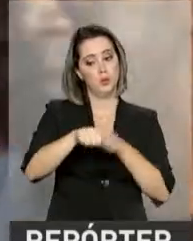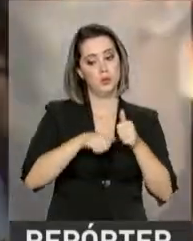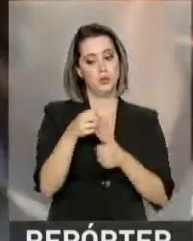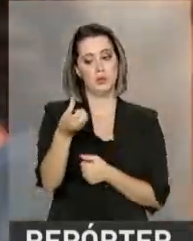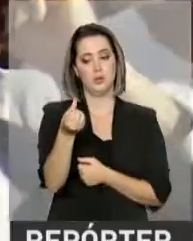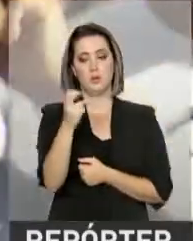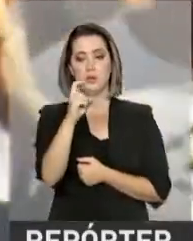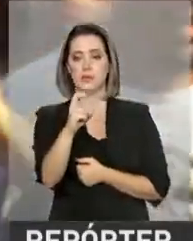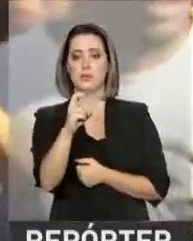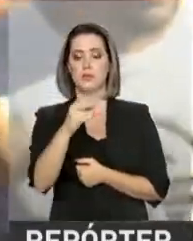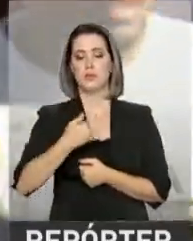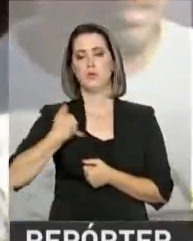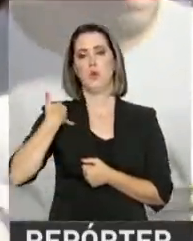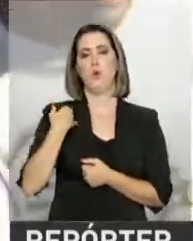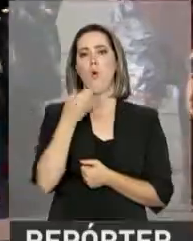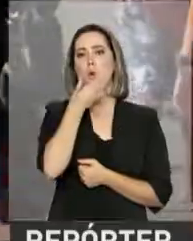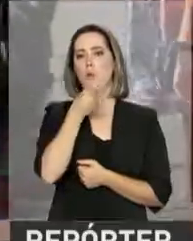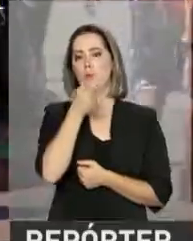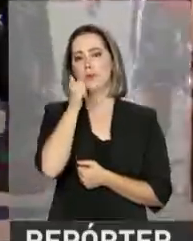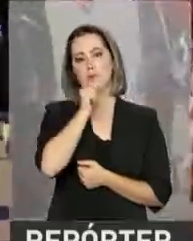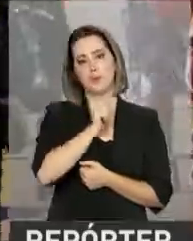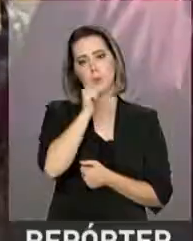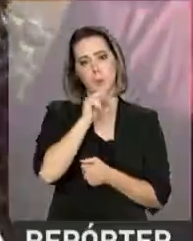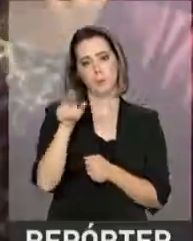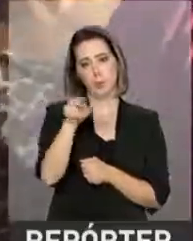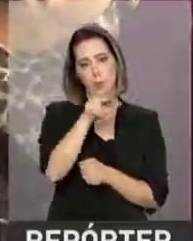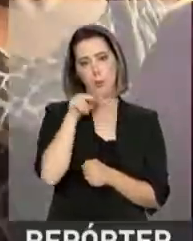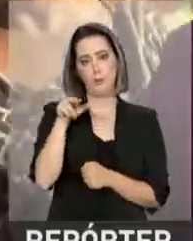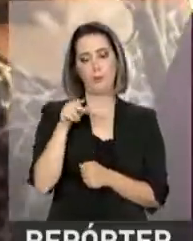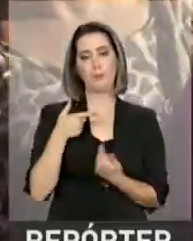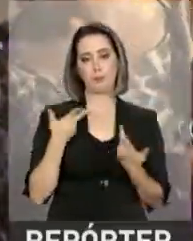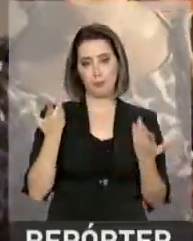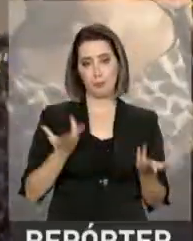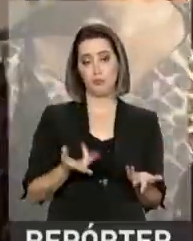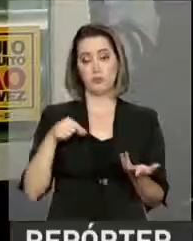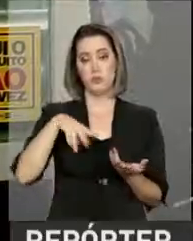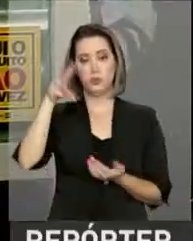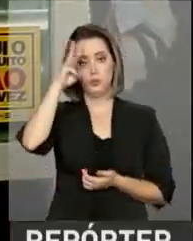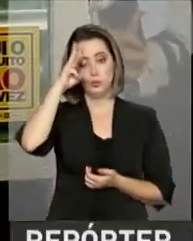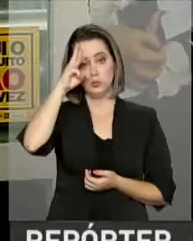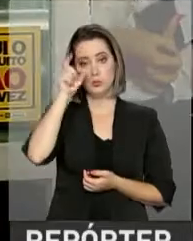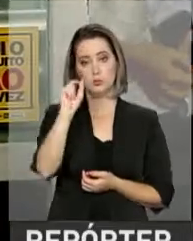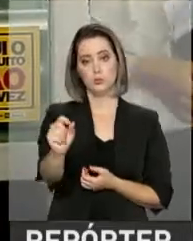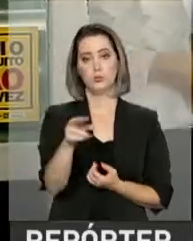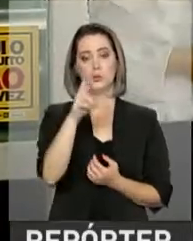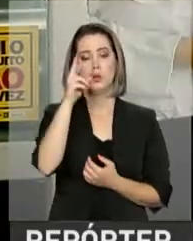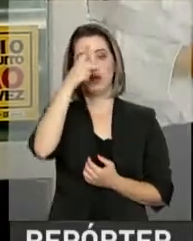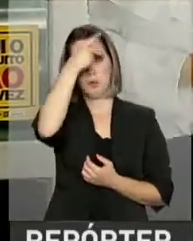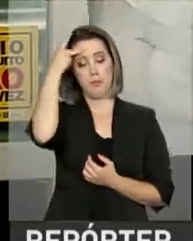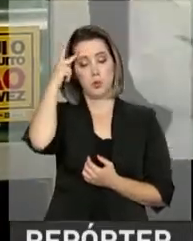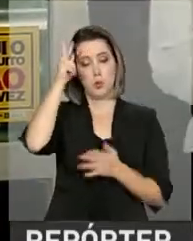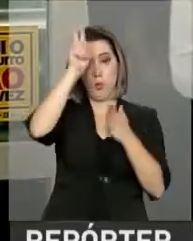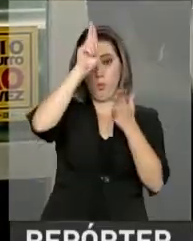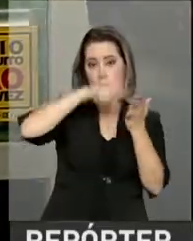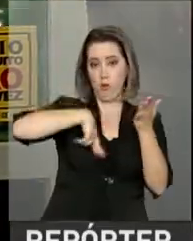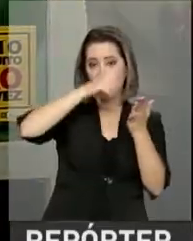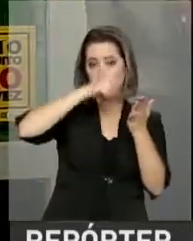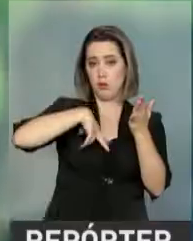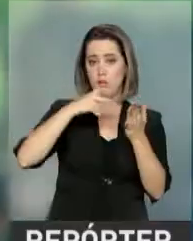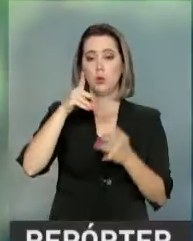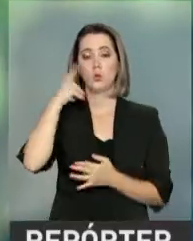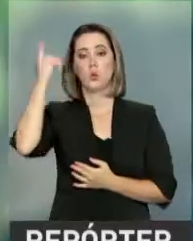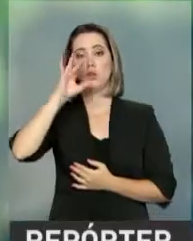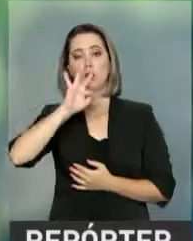65 anos para homens e mulheres nesta terça feira o relator da reforma da previdência o